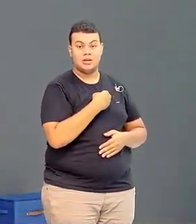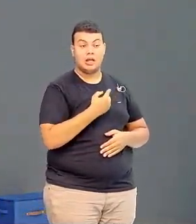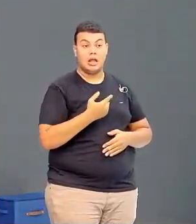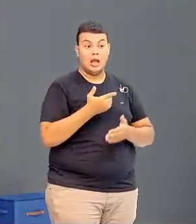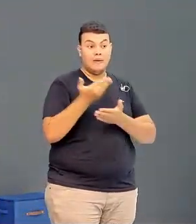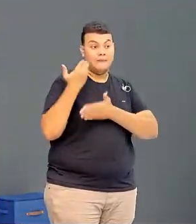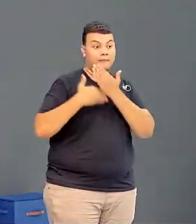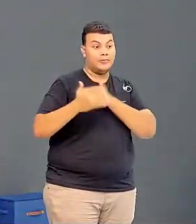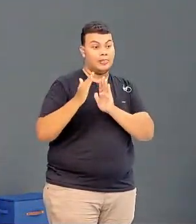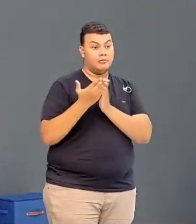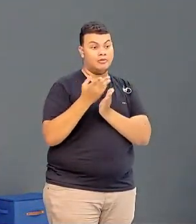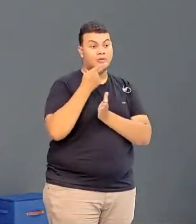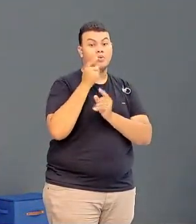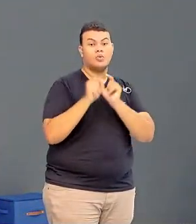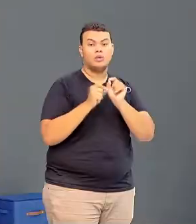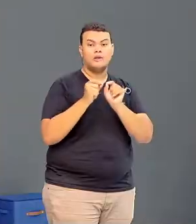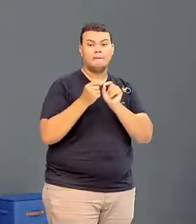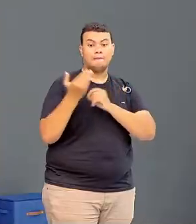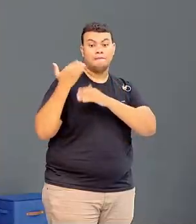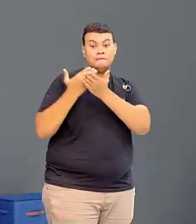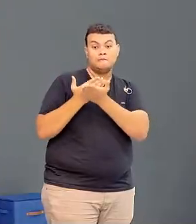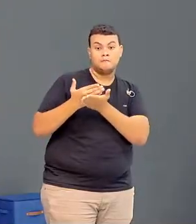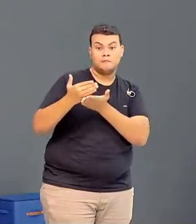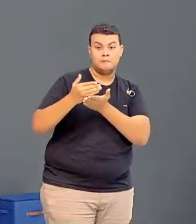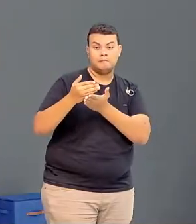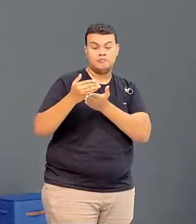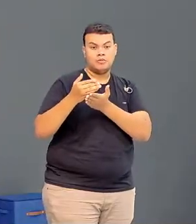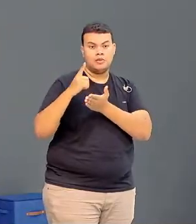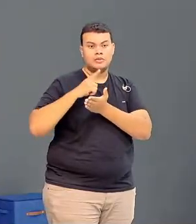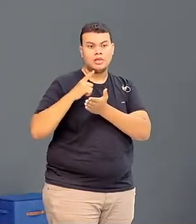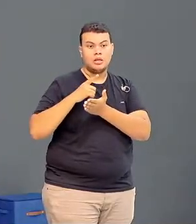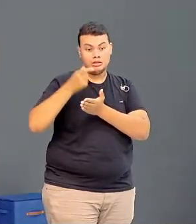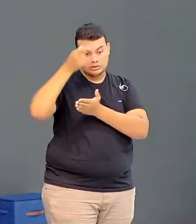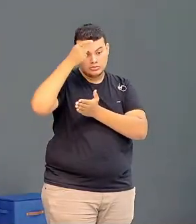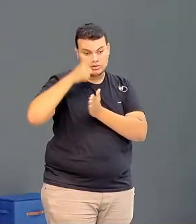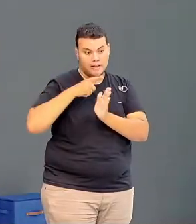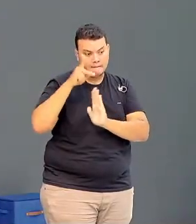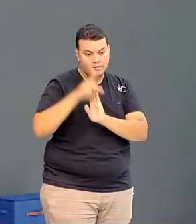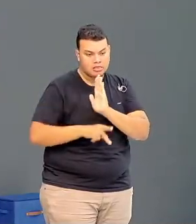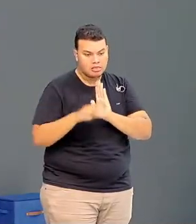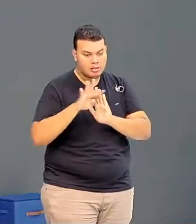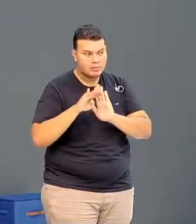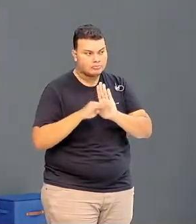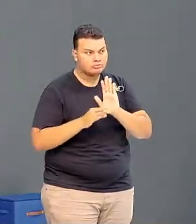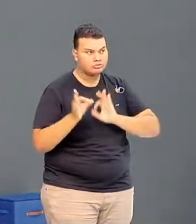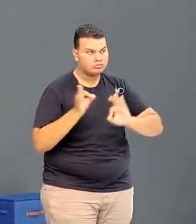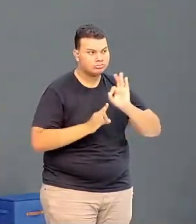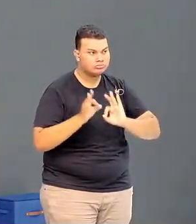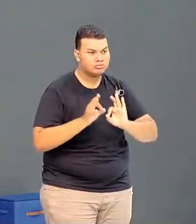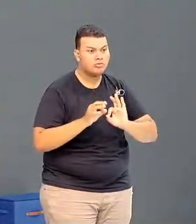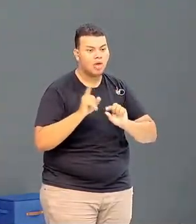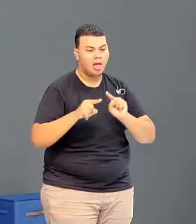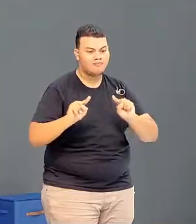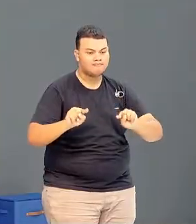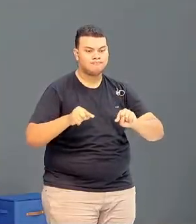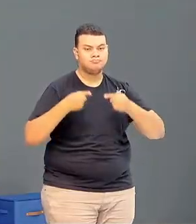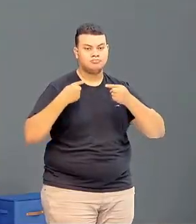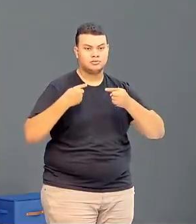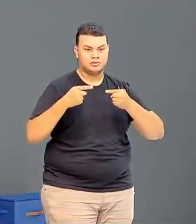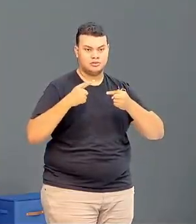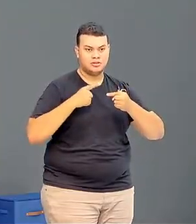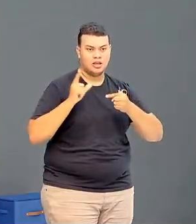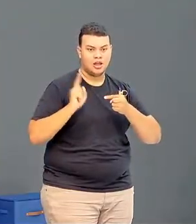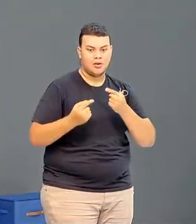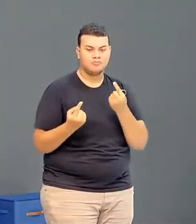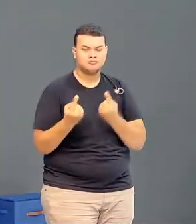princípio ele sempre teve um plano maléfico de destruição. Por isso que Jesus, em João 10:10, que faz, a